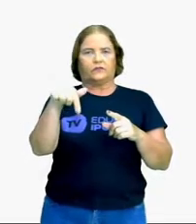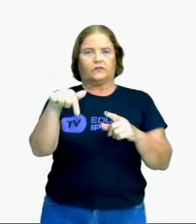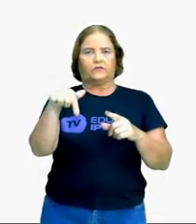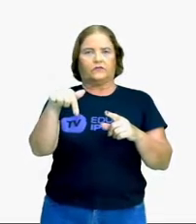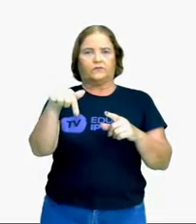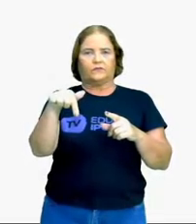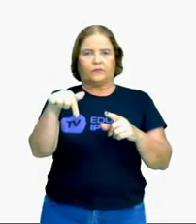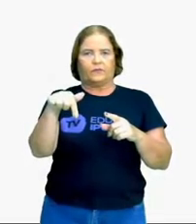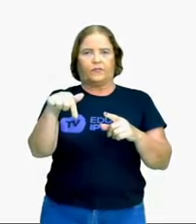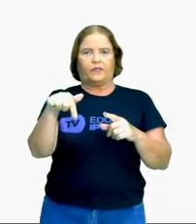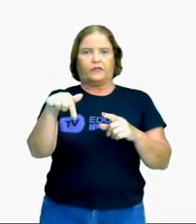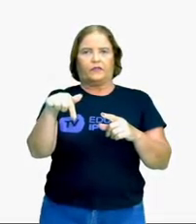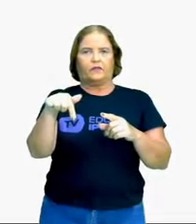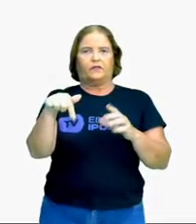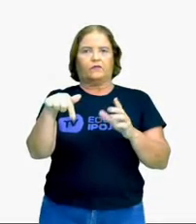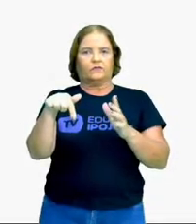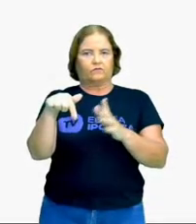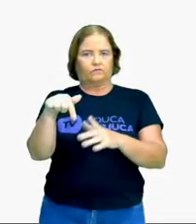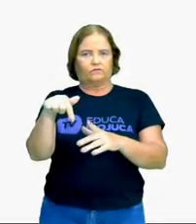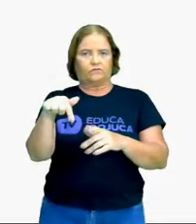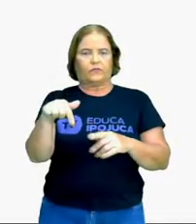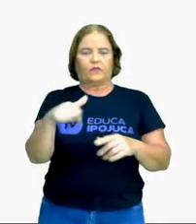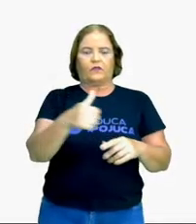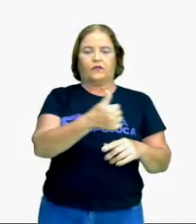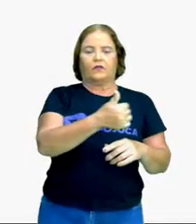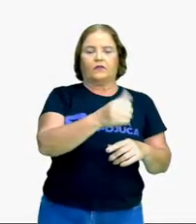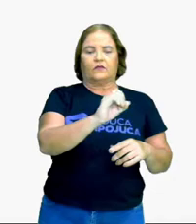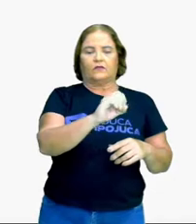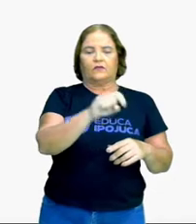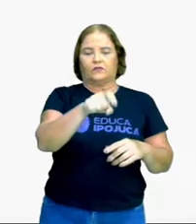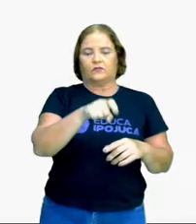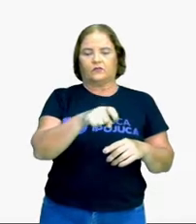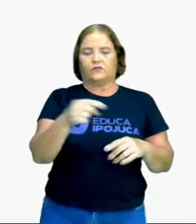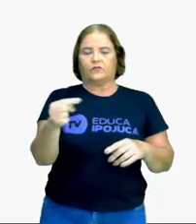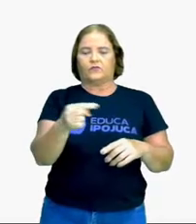que está inteiro. 10x menos x